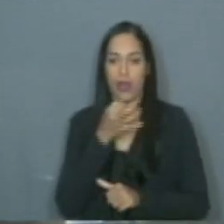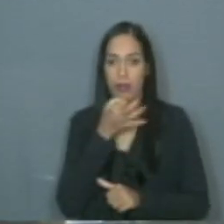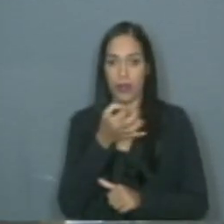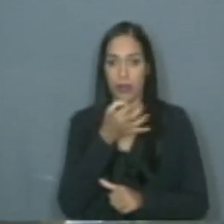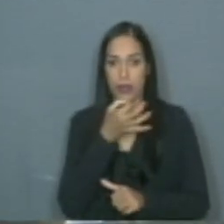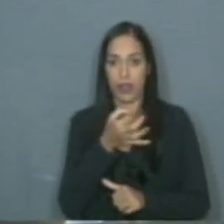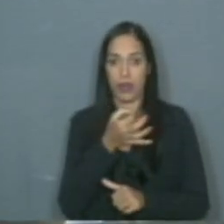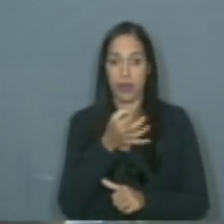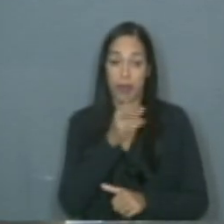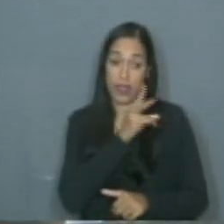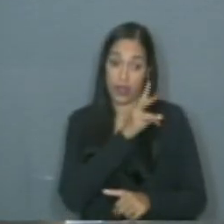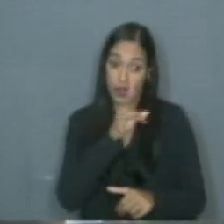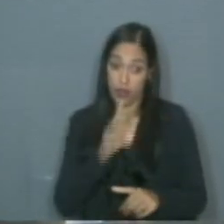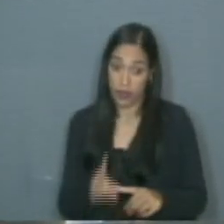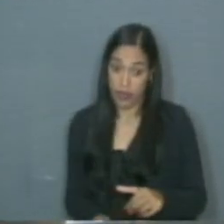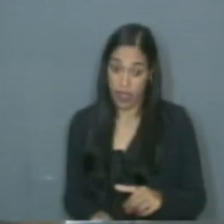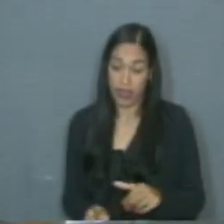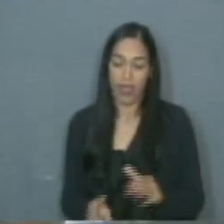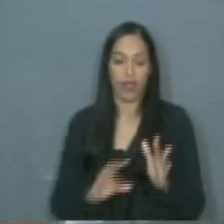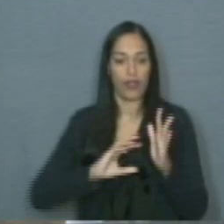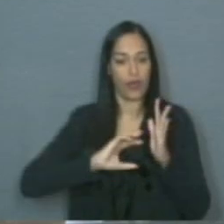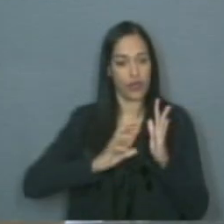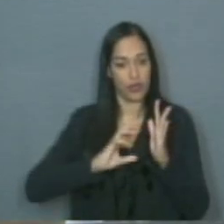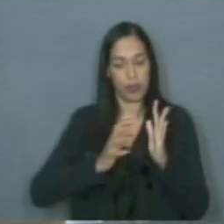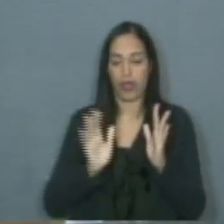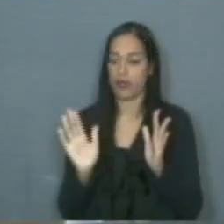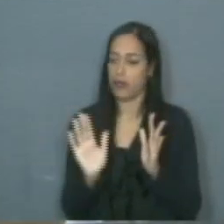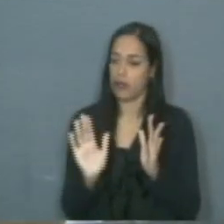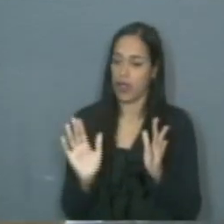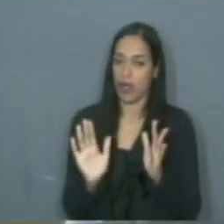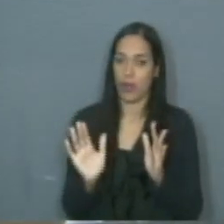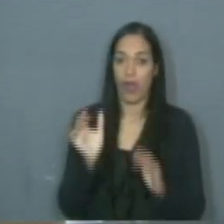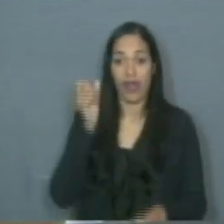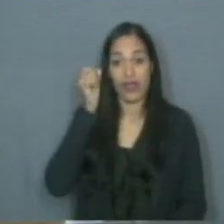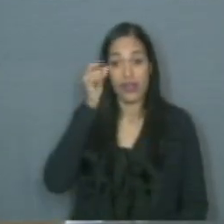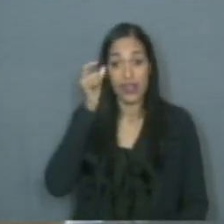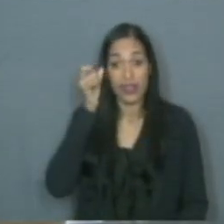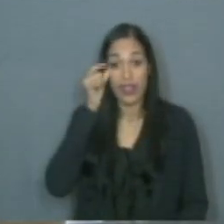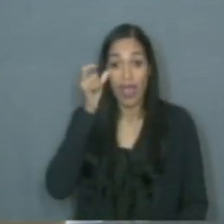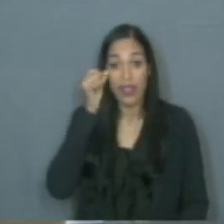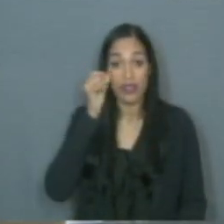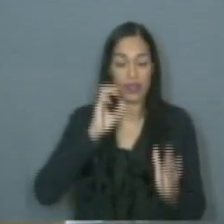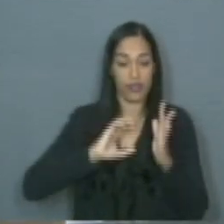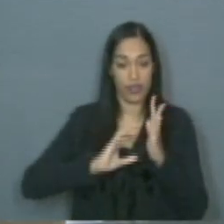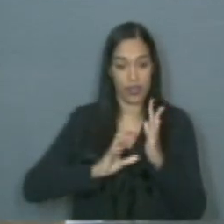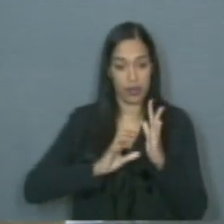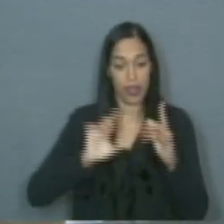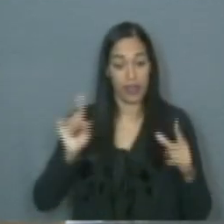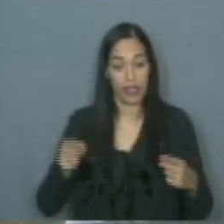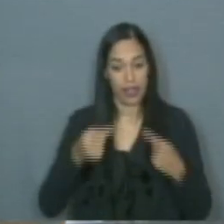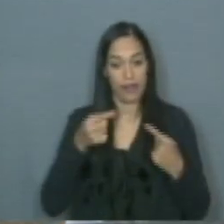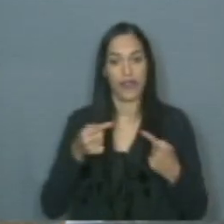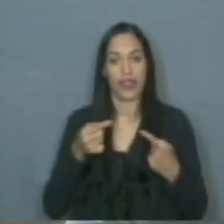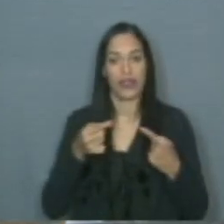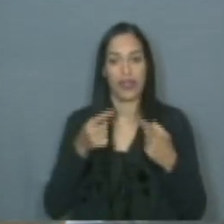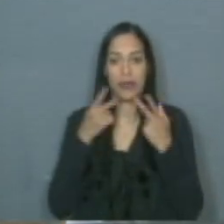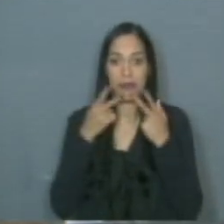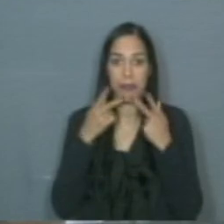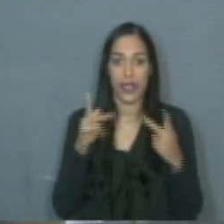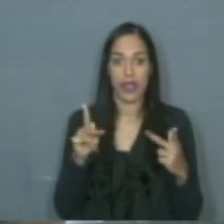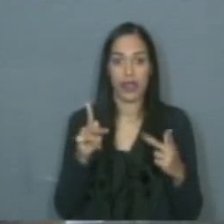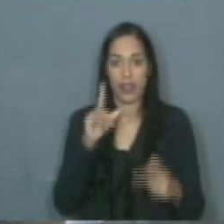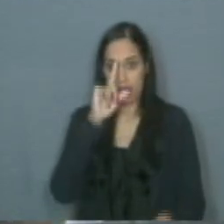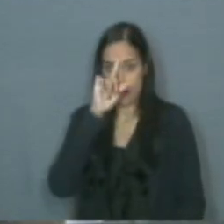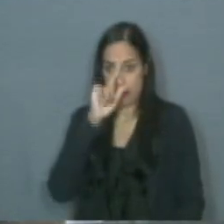que compõem essa sigla partidária, mas as ideias que esses partidos defendem e pregam e querem